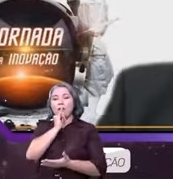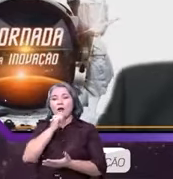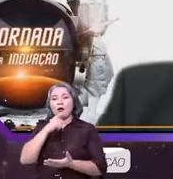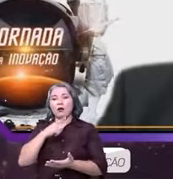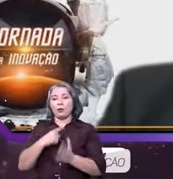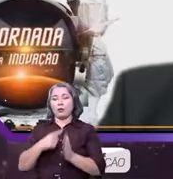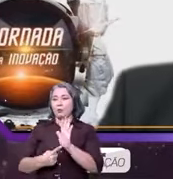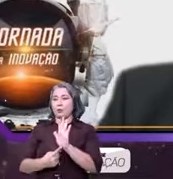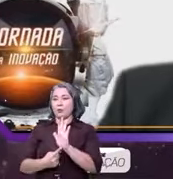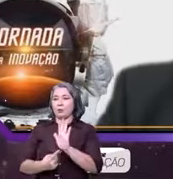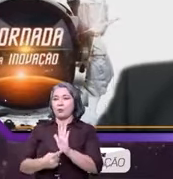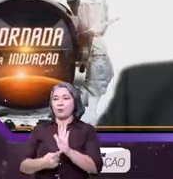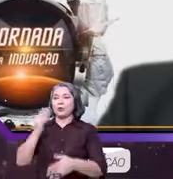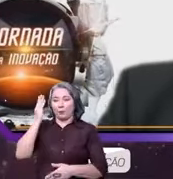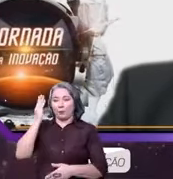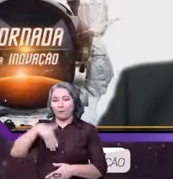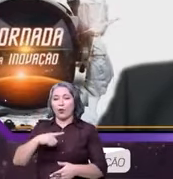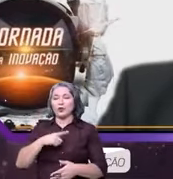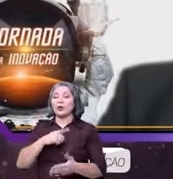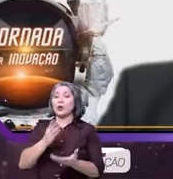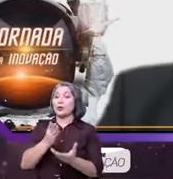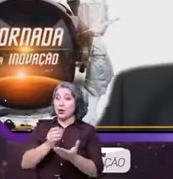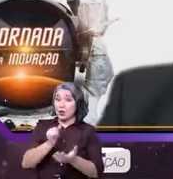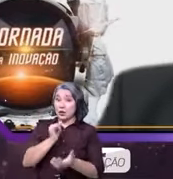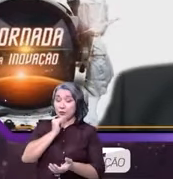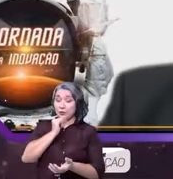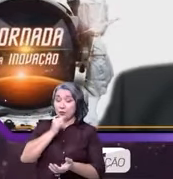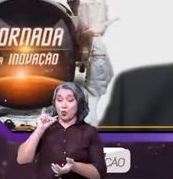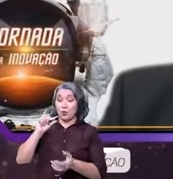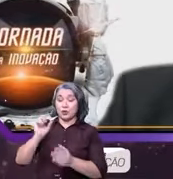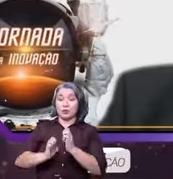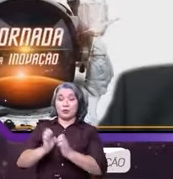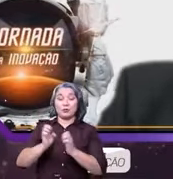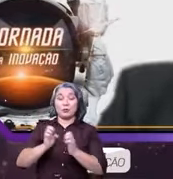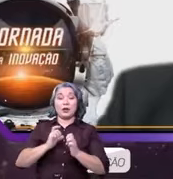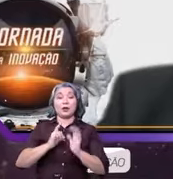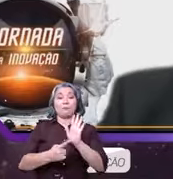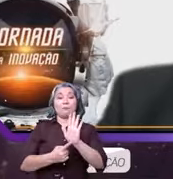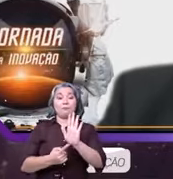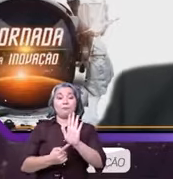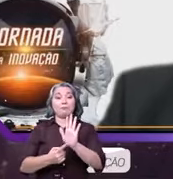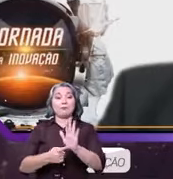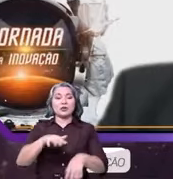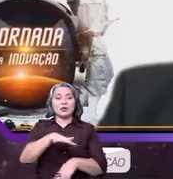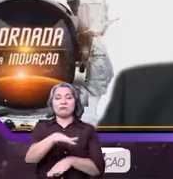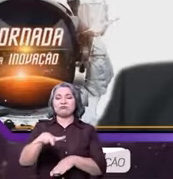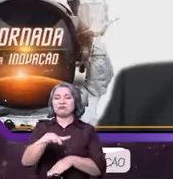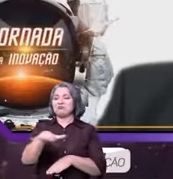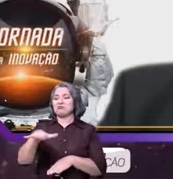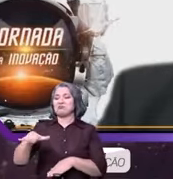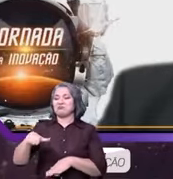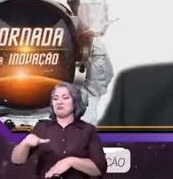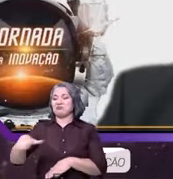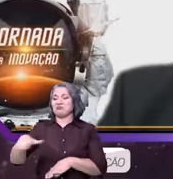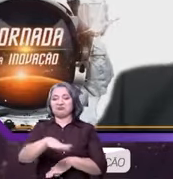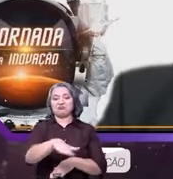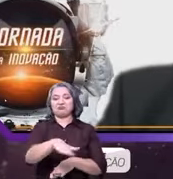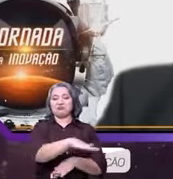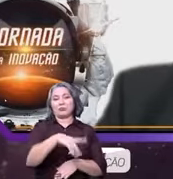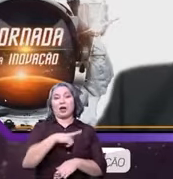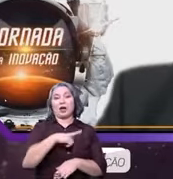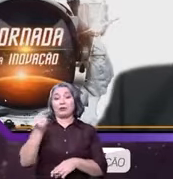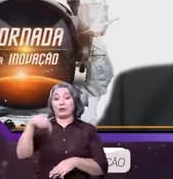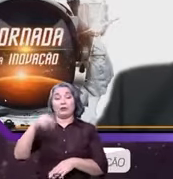trouxe como prova, eu tenho exemplos que hoje eu pratico em áreas diversas no